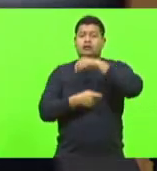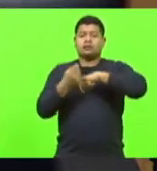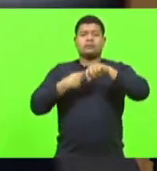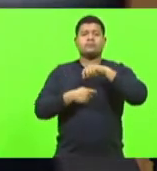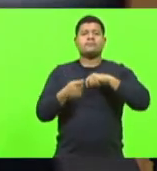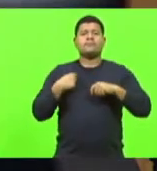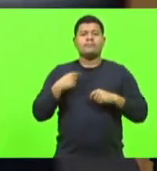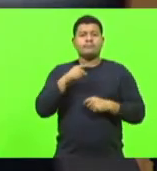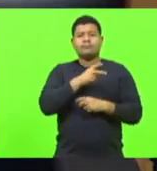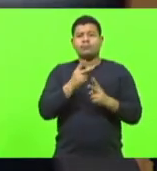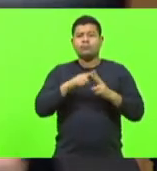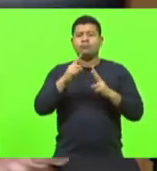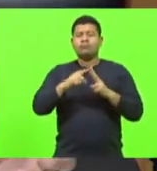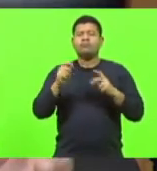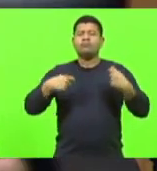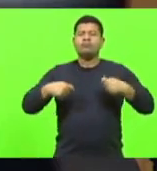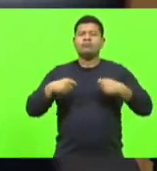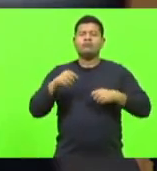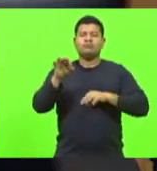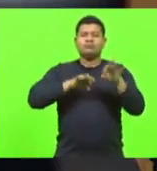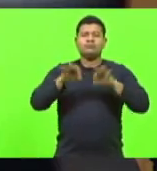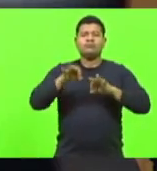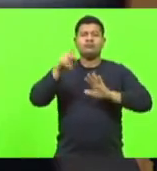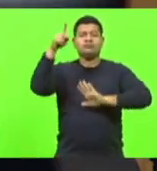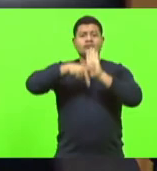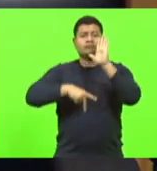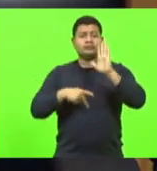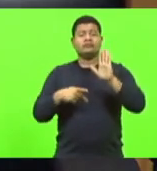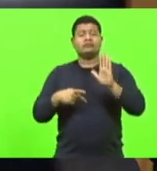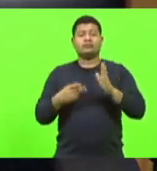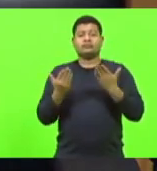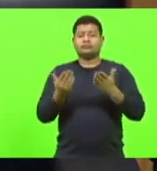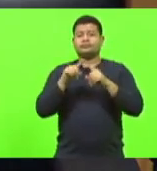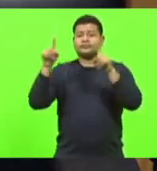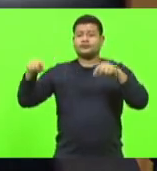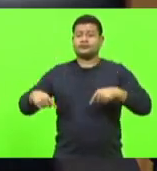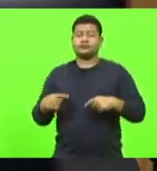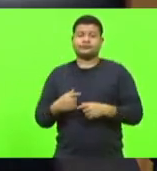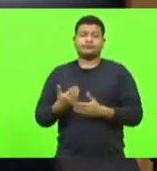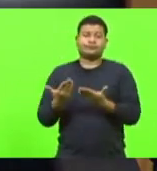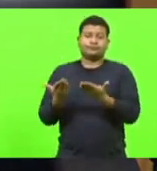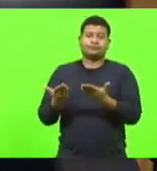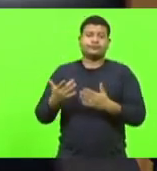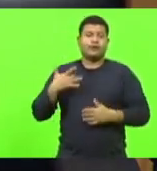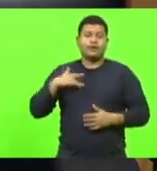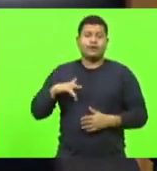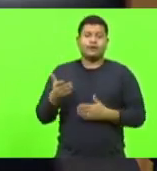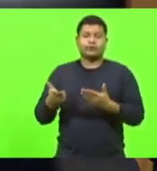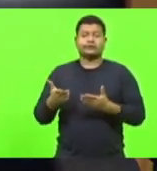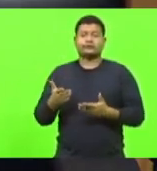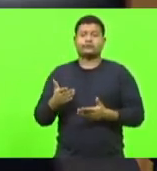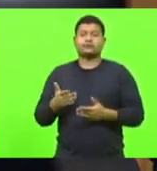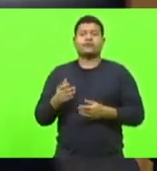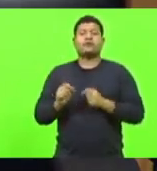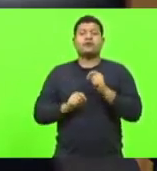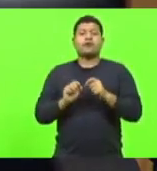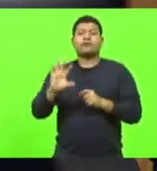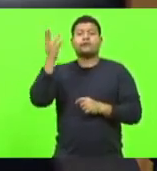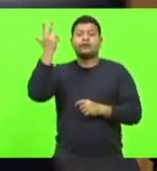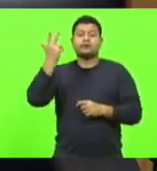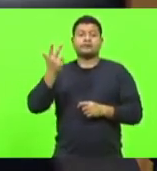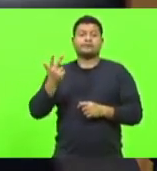que tem que gerir o plano e um servidor ele coitado fica ali pagando o preço da ineficiência